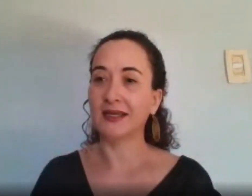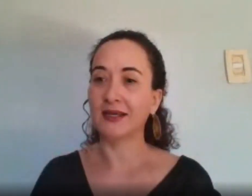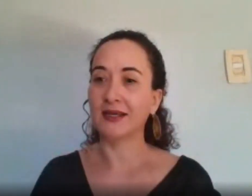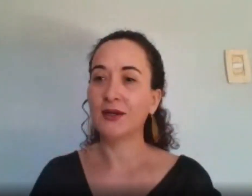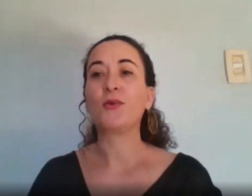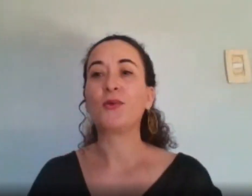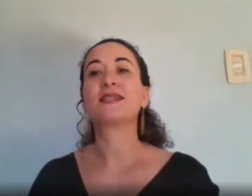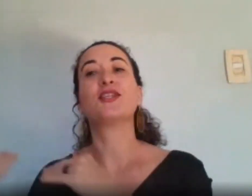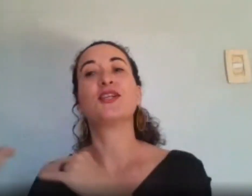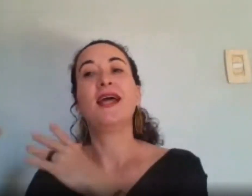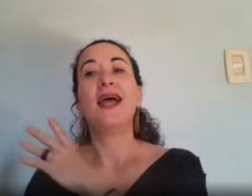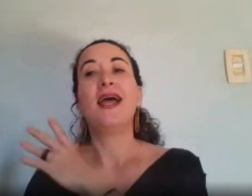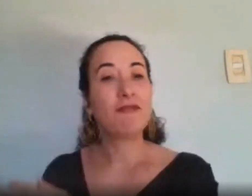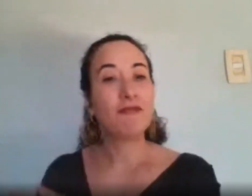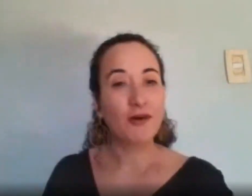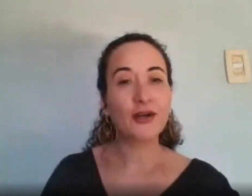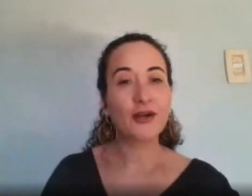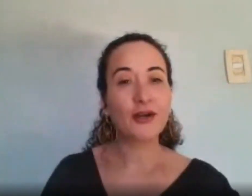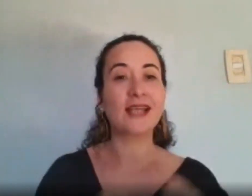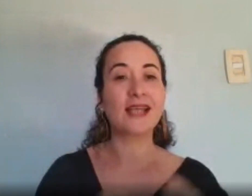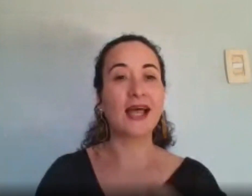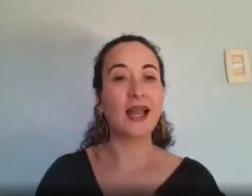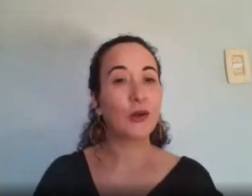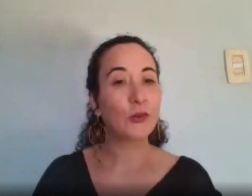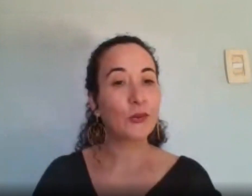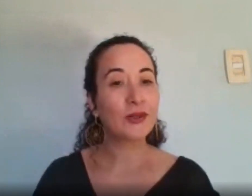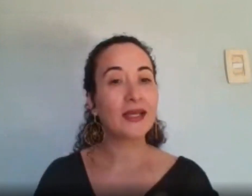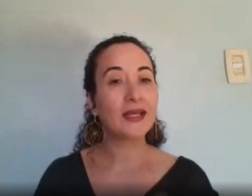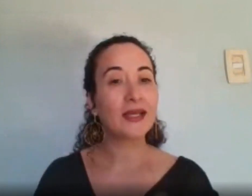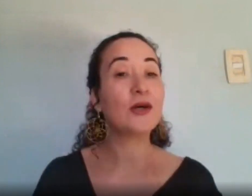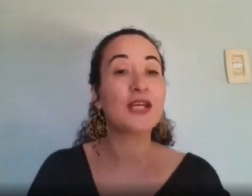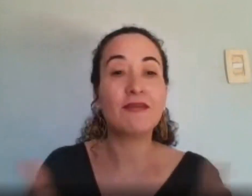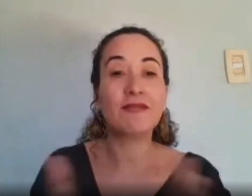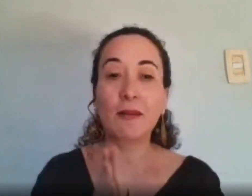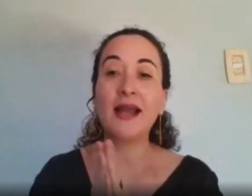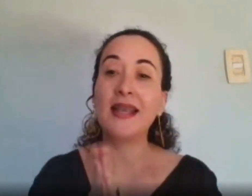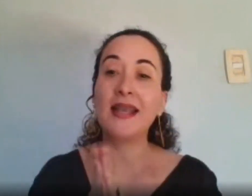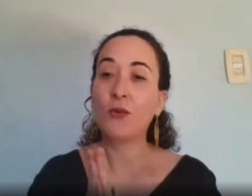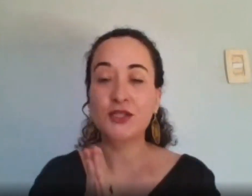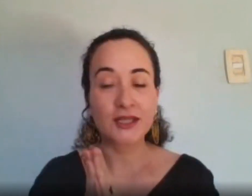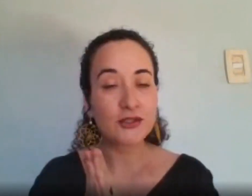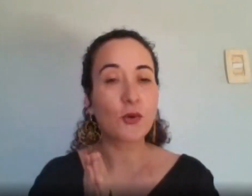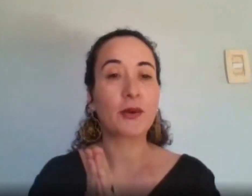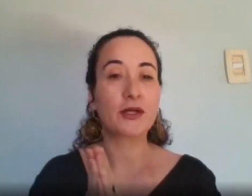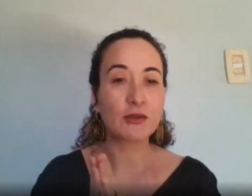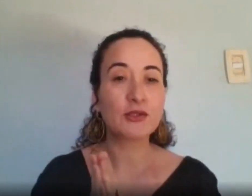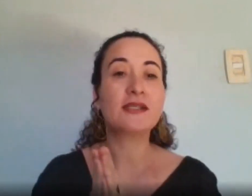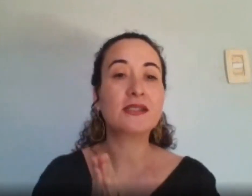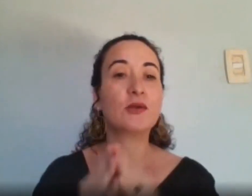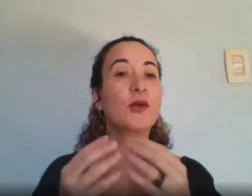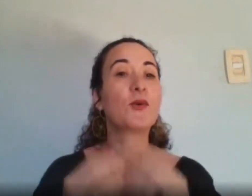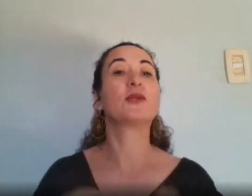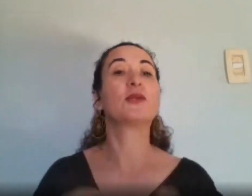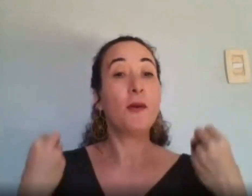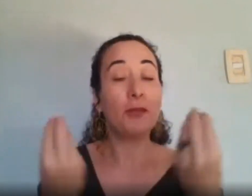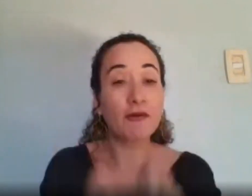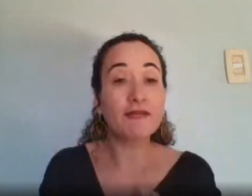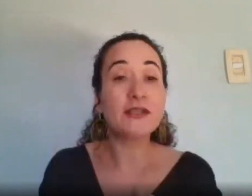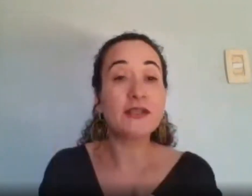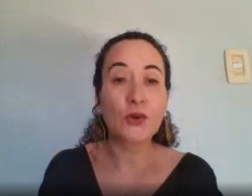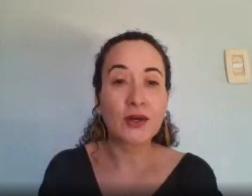educação básica. Ou seja, ela foi nossa aluna e hoje ela vai trabalhar com a gente, com o projeto de ensino,